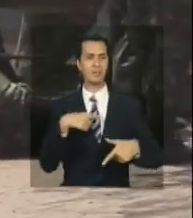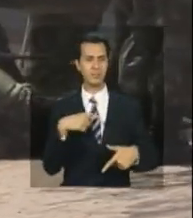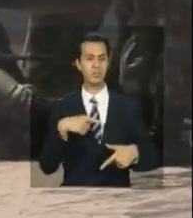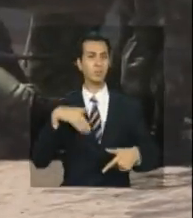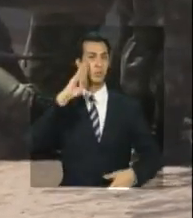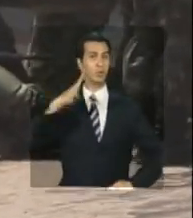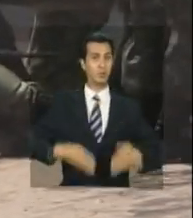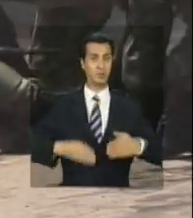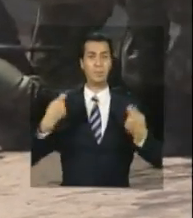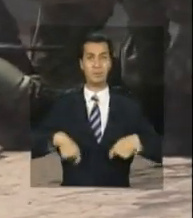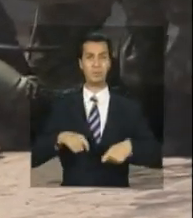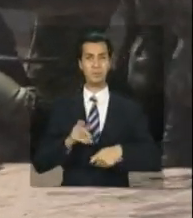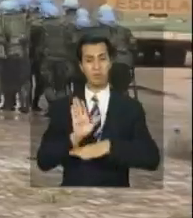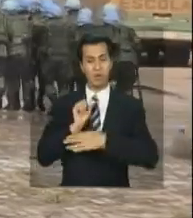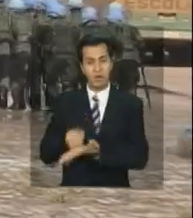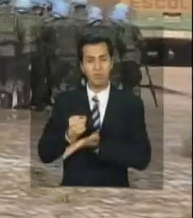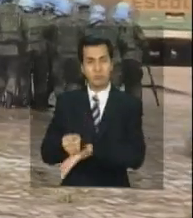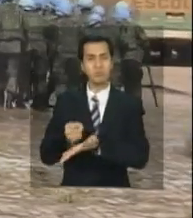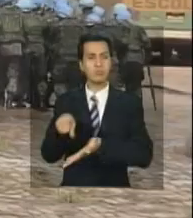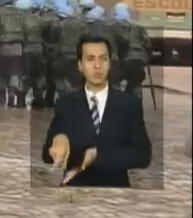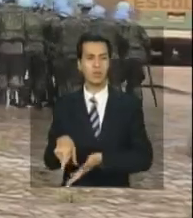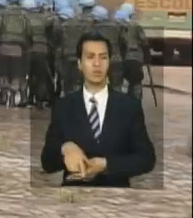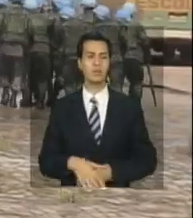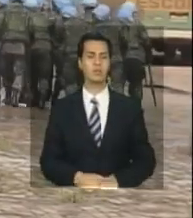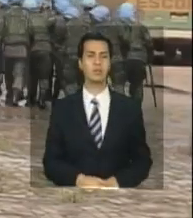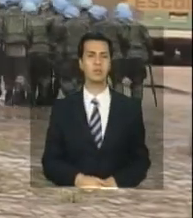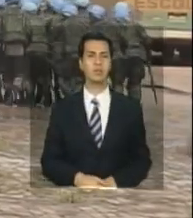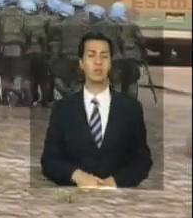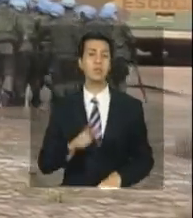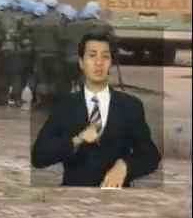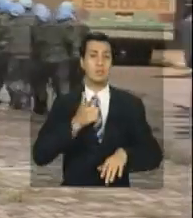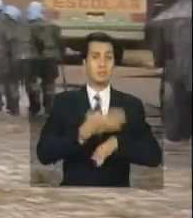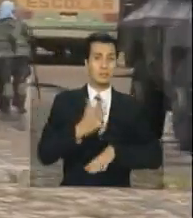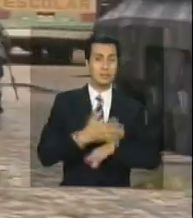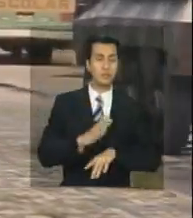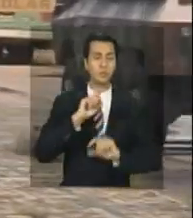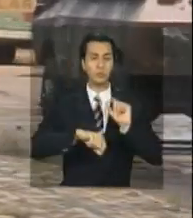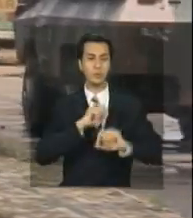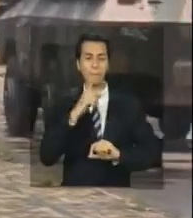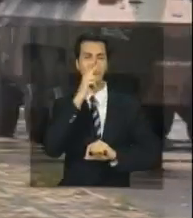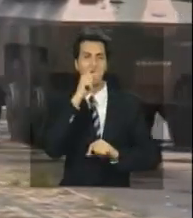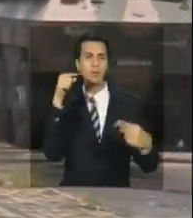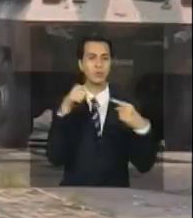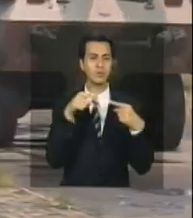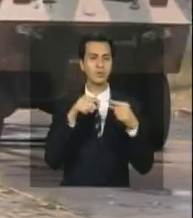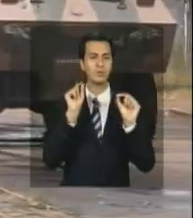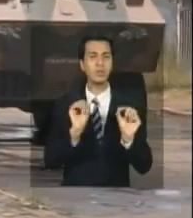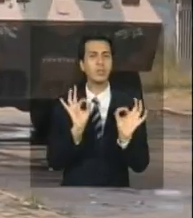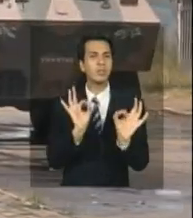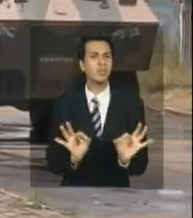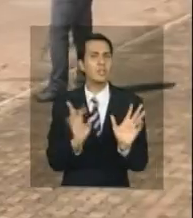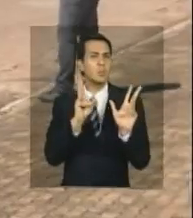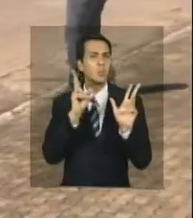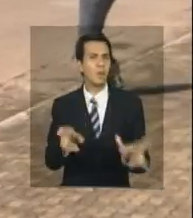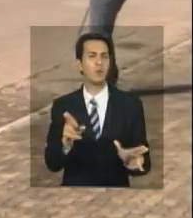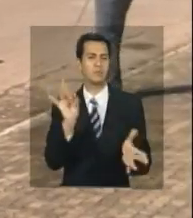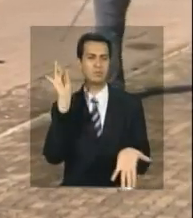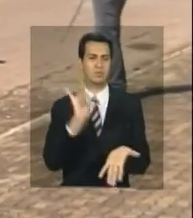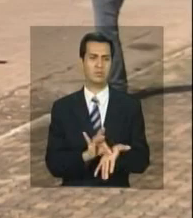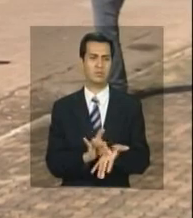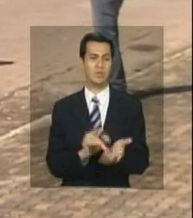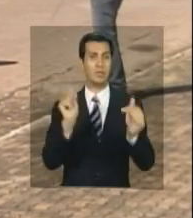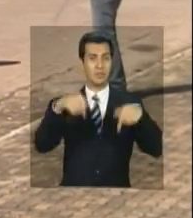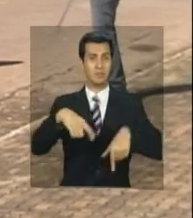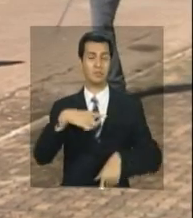ser socorrido pelos companheiros. As simulações procuram reproduzir as situações de forma bem próxima do real. Nesta,